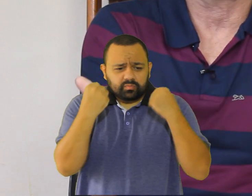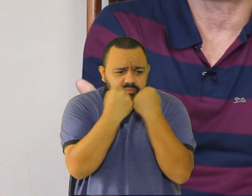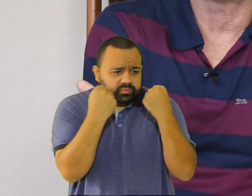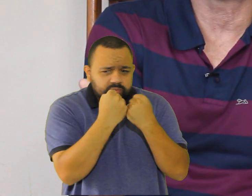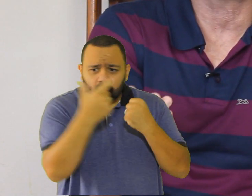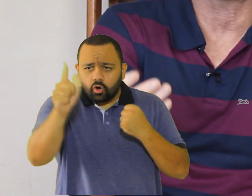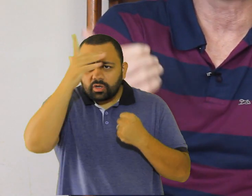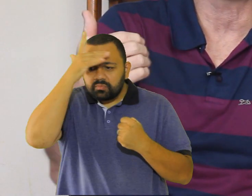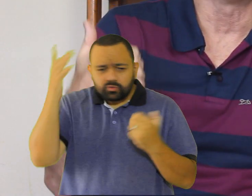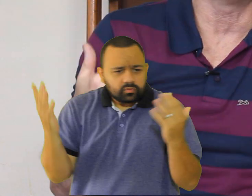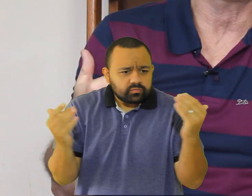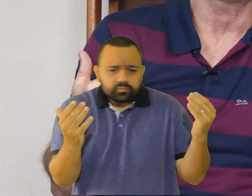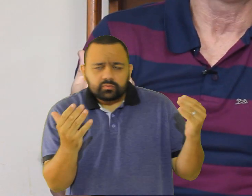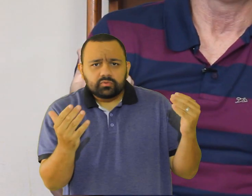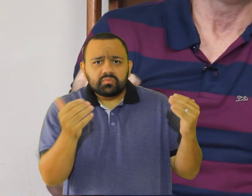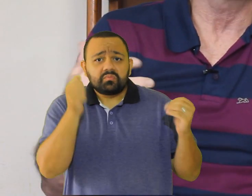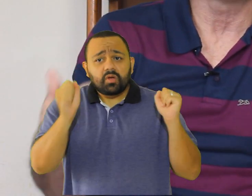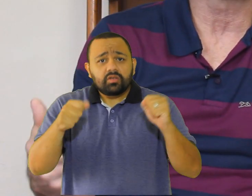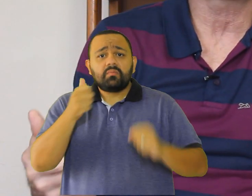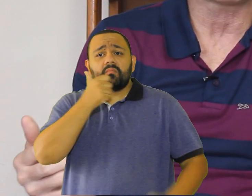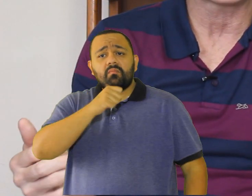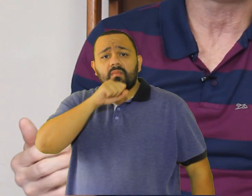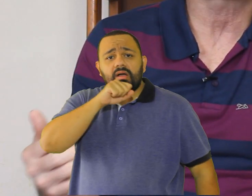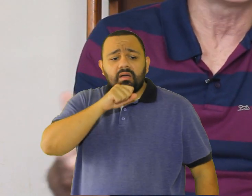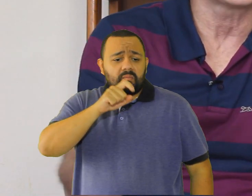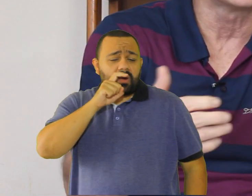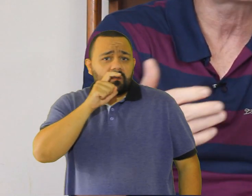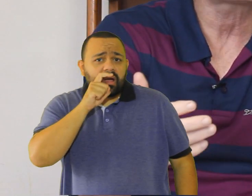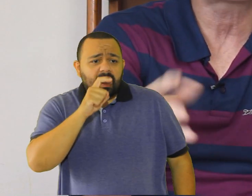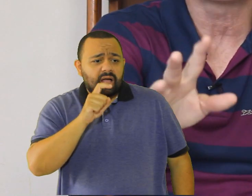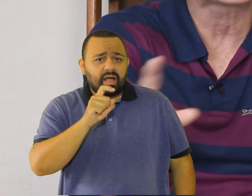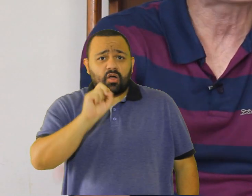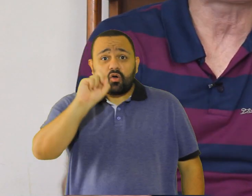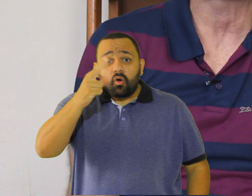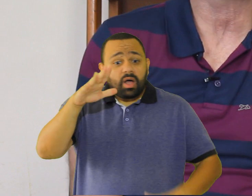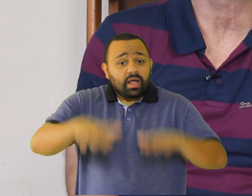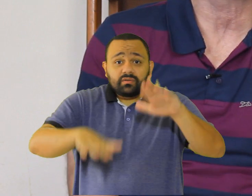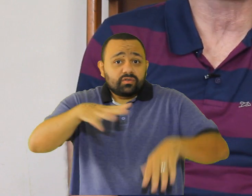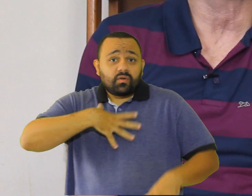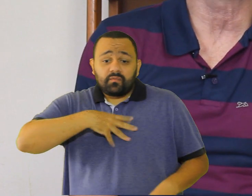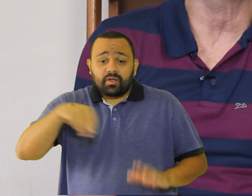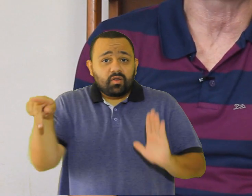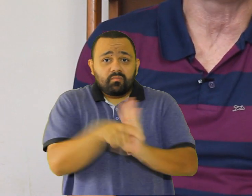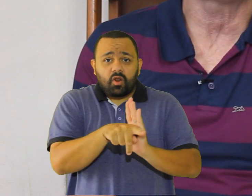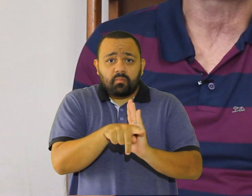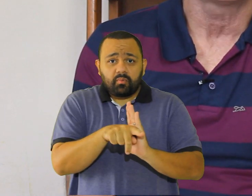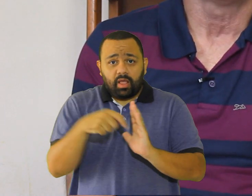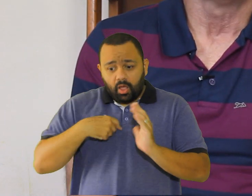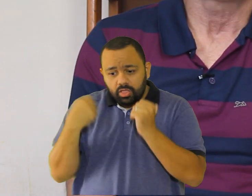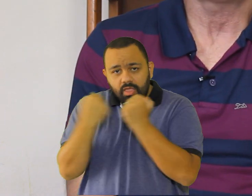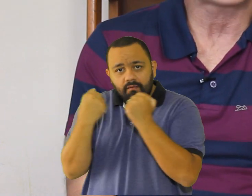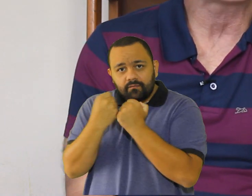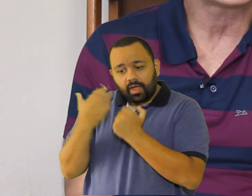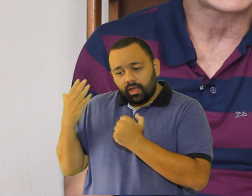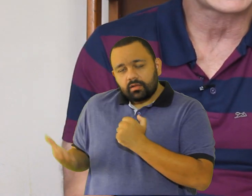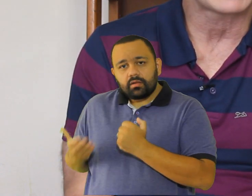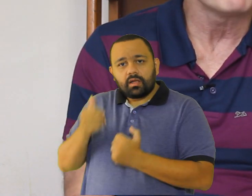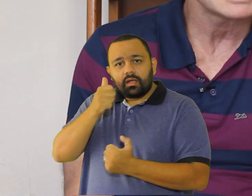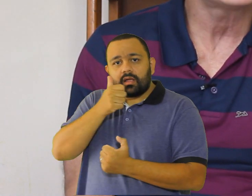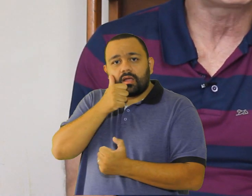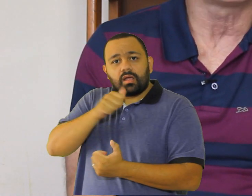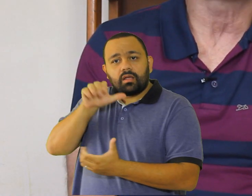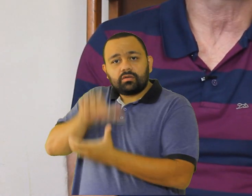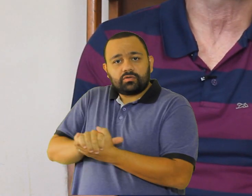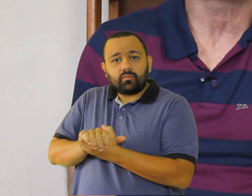ataques de terceiros, pode ser a minha mãe, os meus pais ou outras pessoas, às vezes os próprios filhos, que